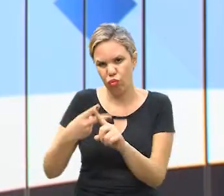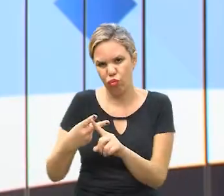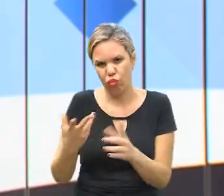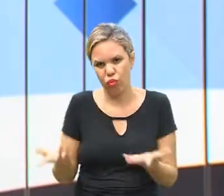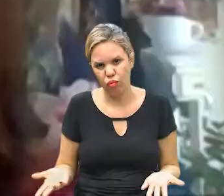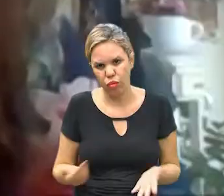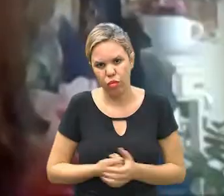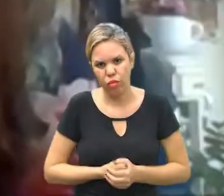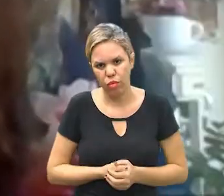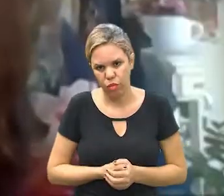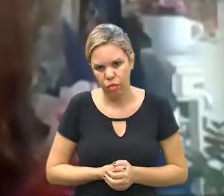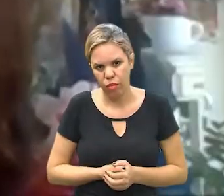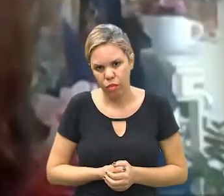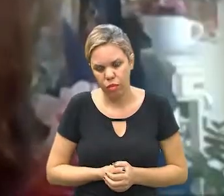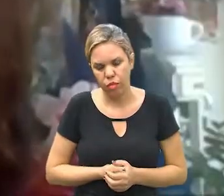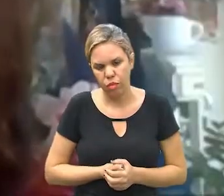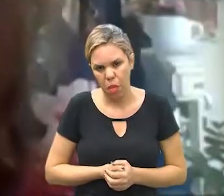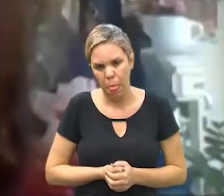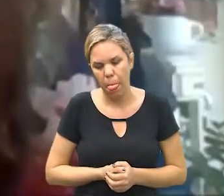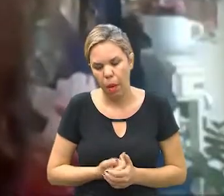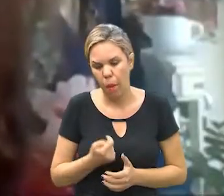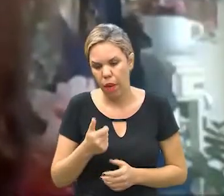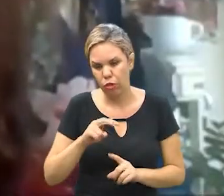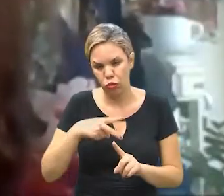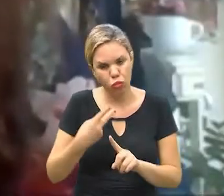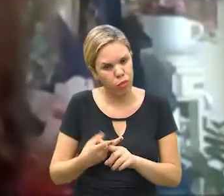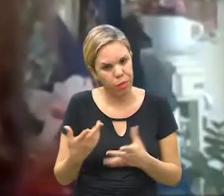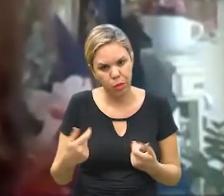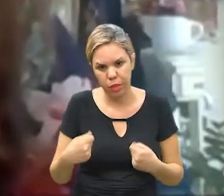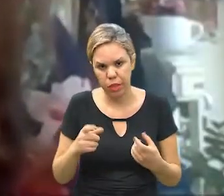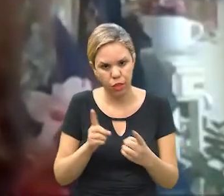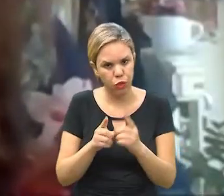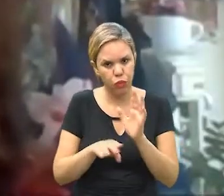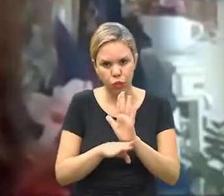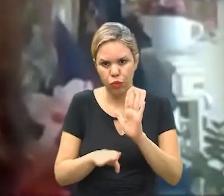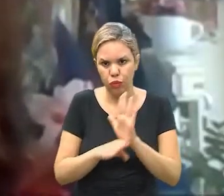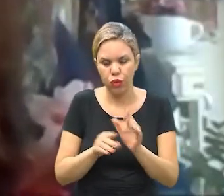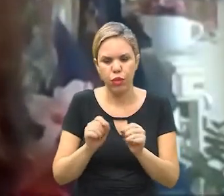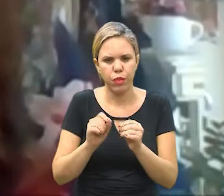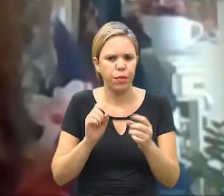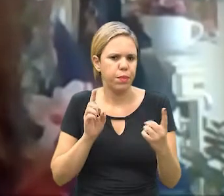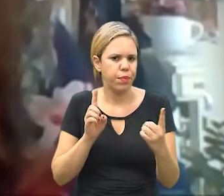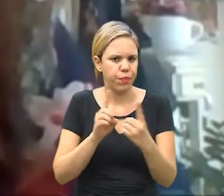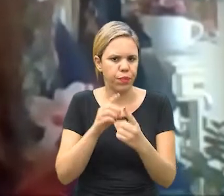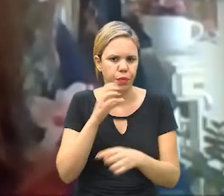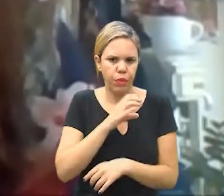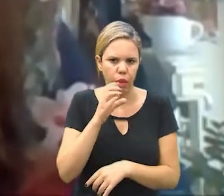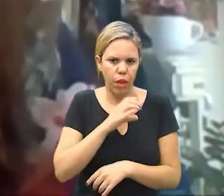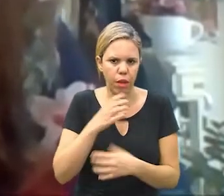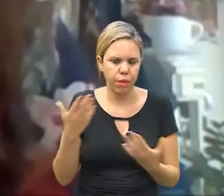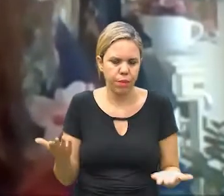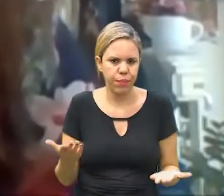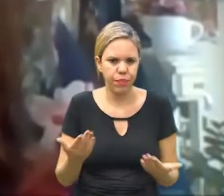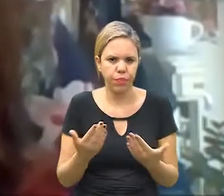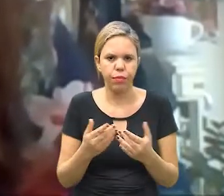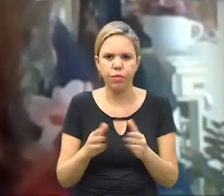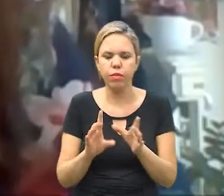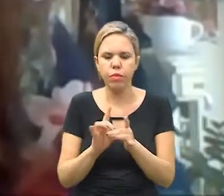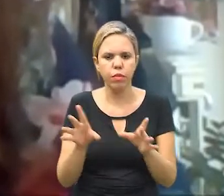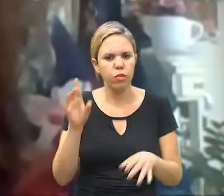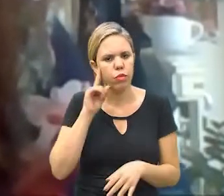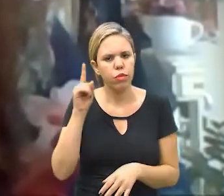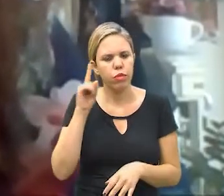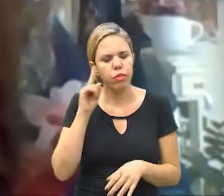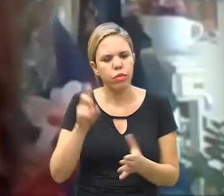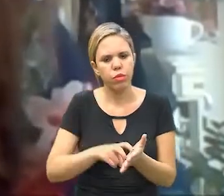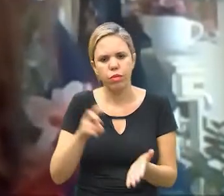né? Praticamente dobrou e nós estamos fazendo um atendimento emergencial. Nós abrimos todos os dias